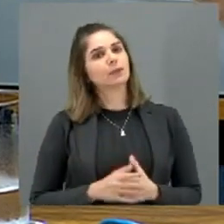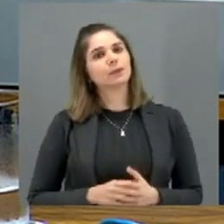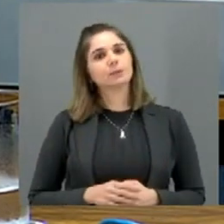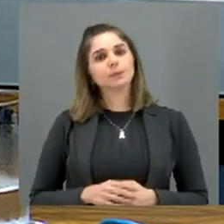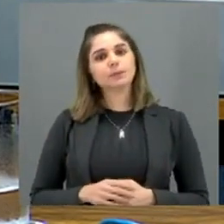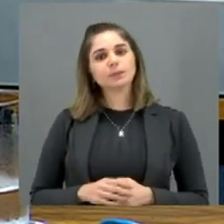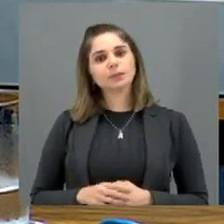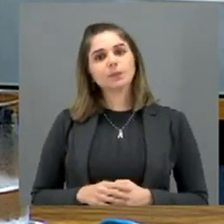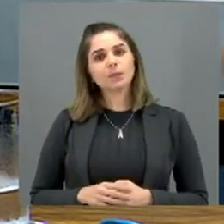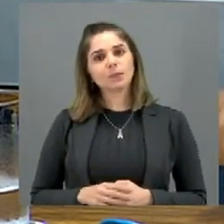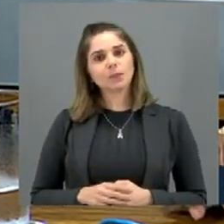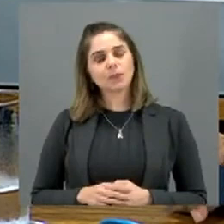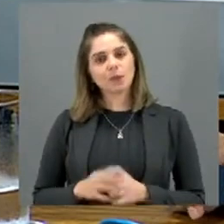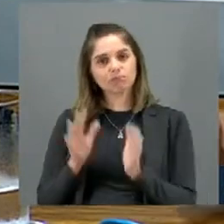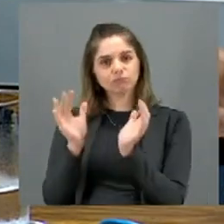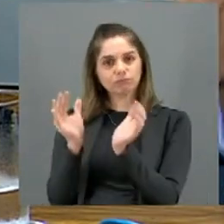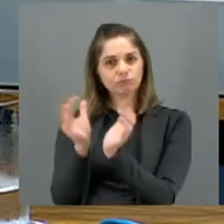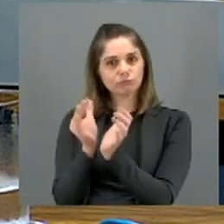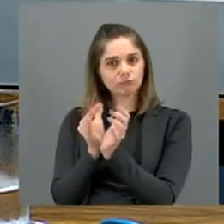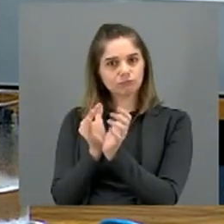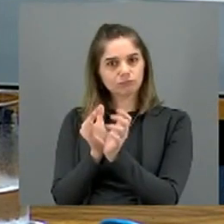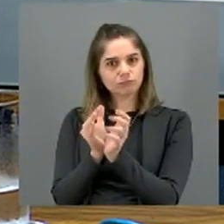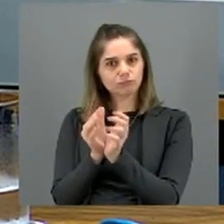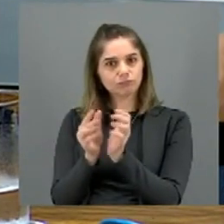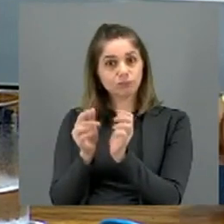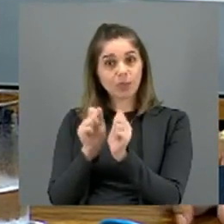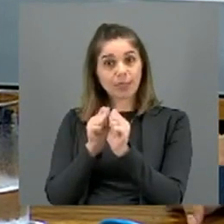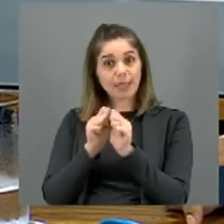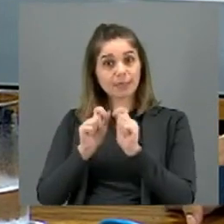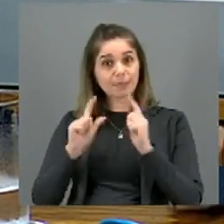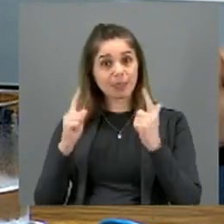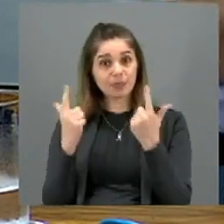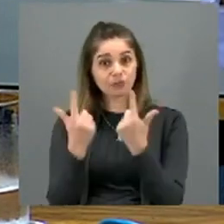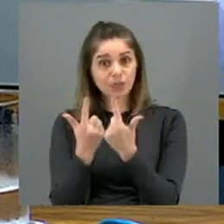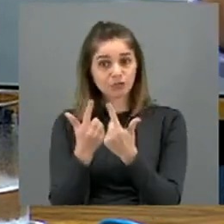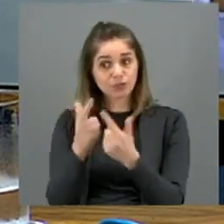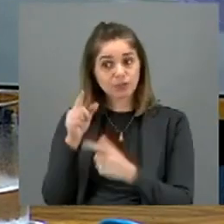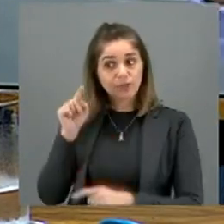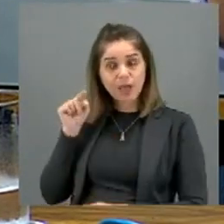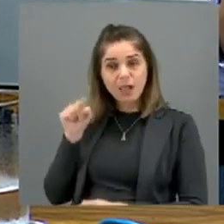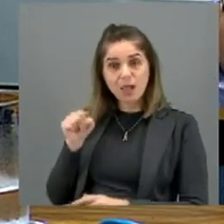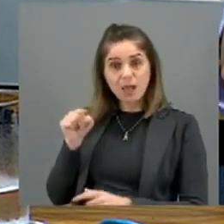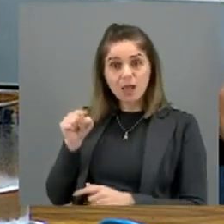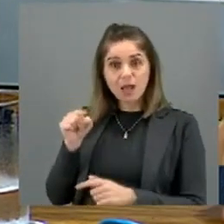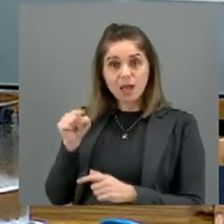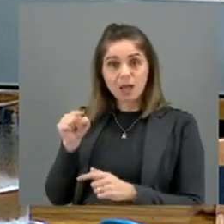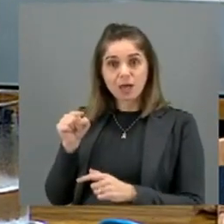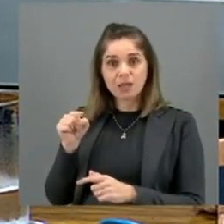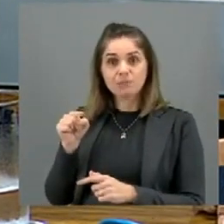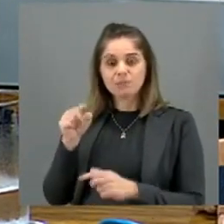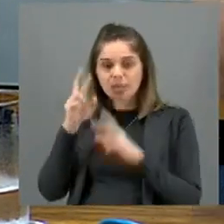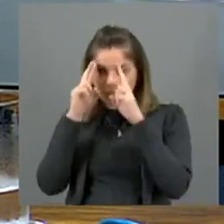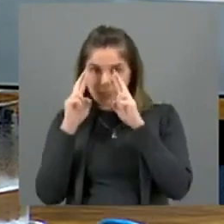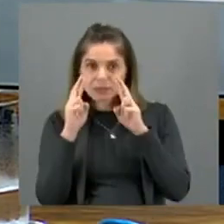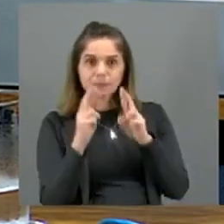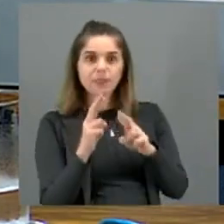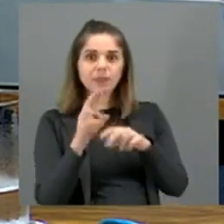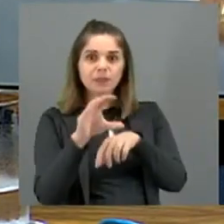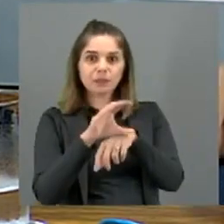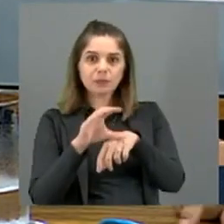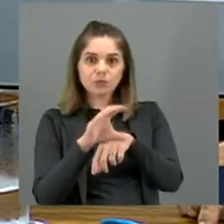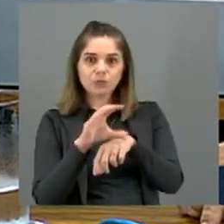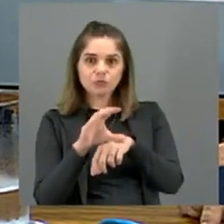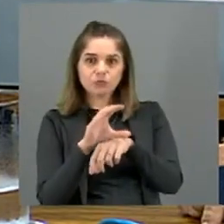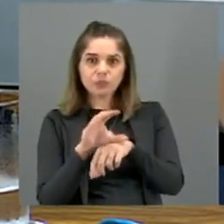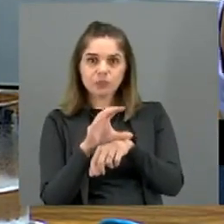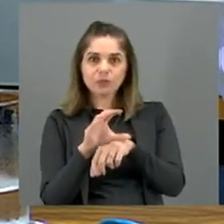o corpo legislativo da Assembleia Legislativa, em respeito à Constituição, ensinou para o